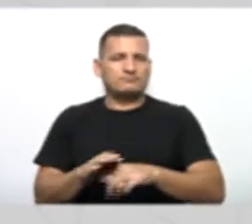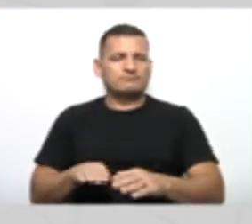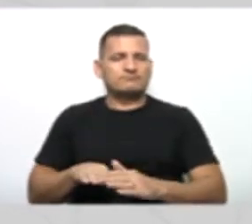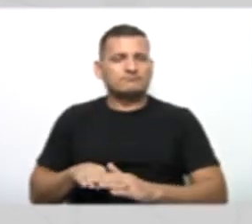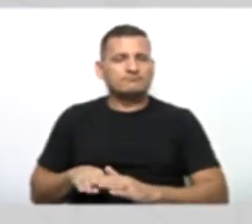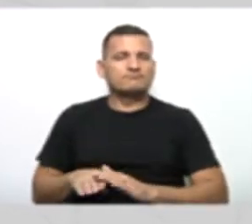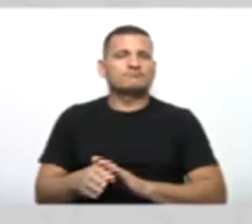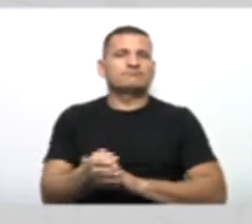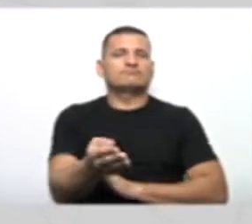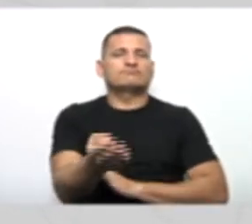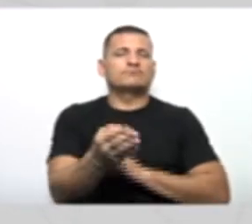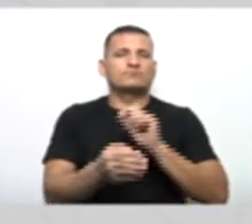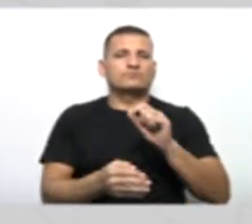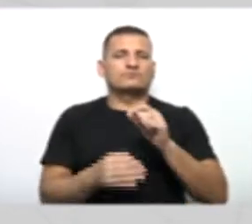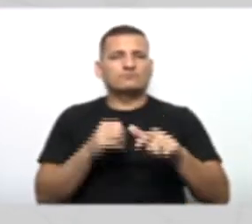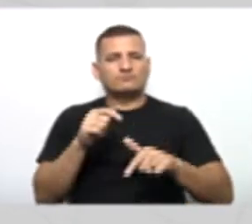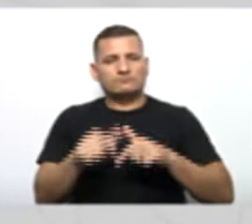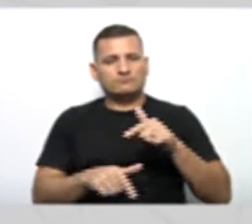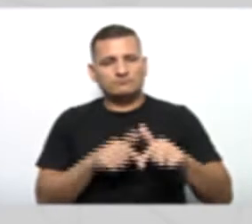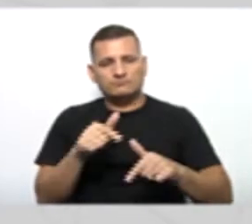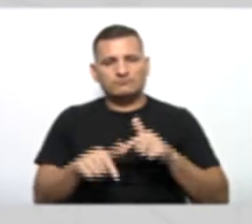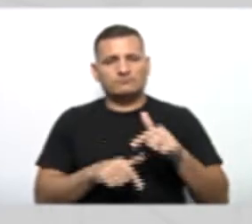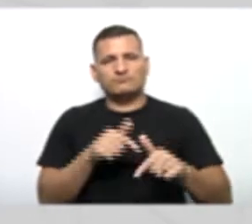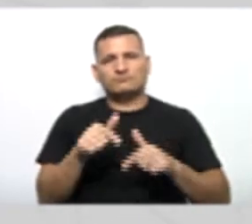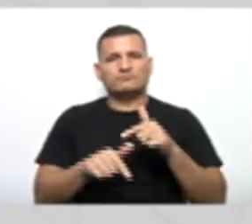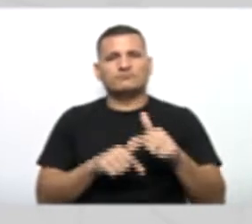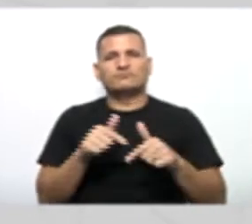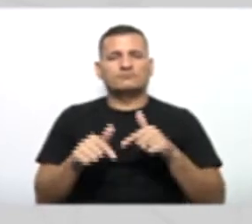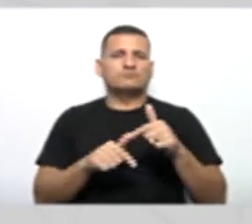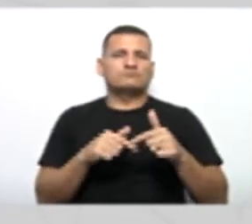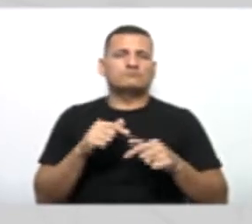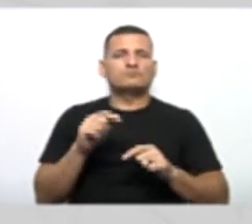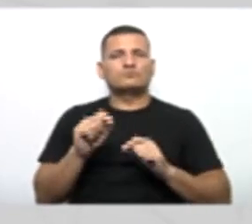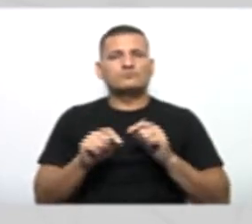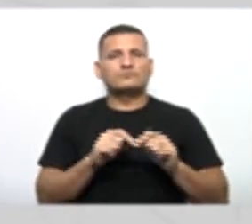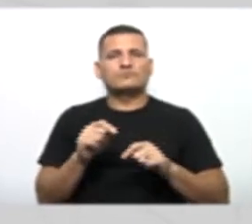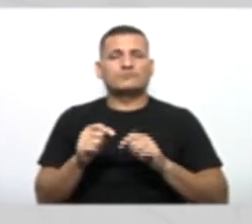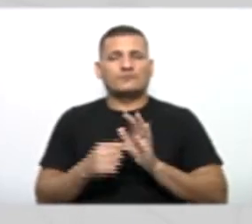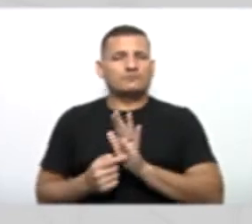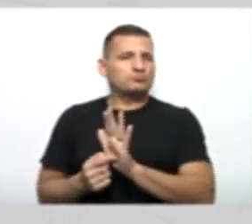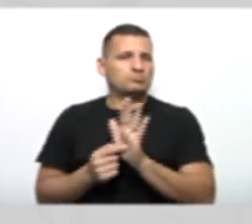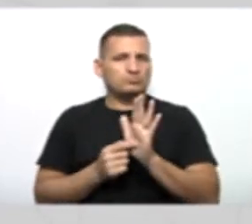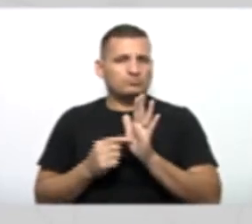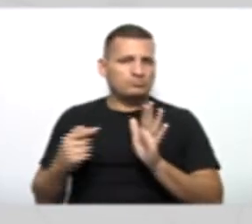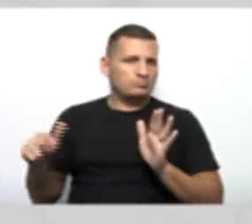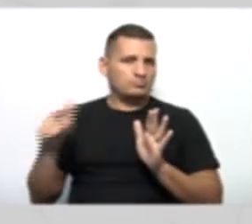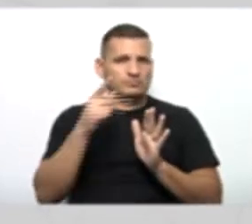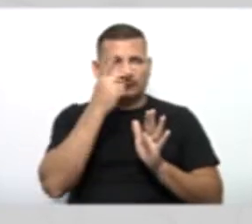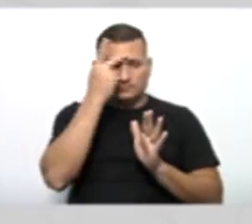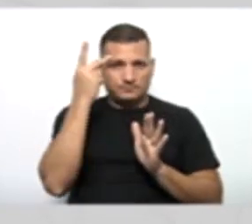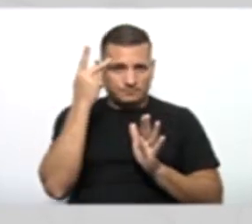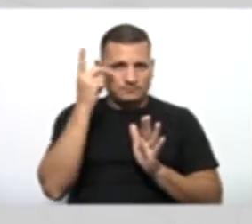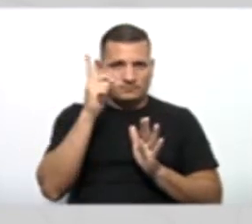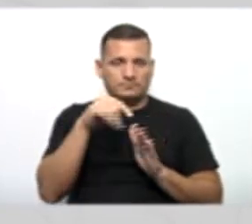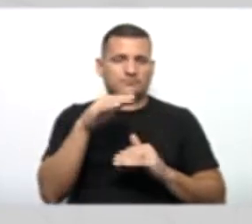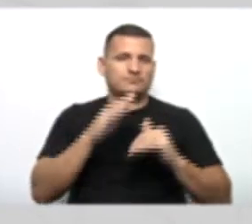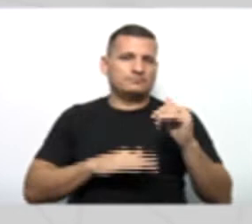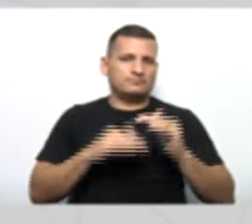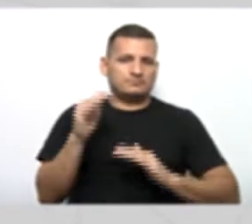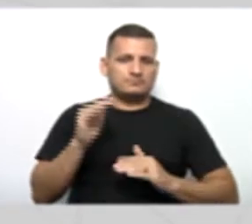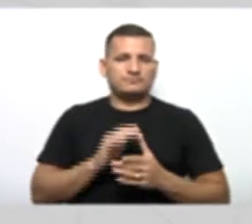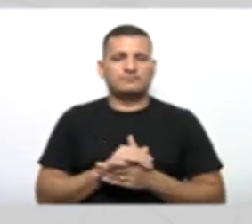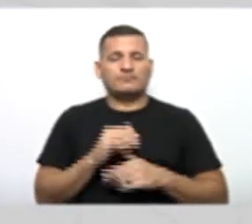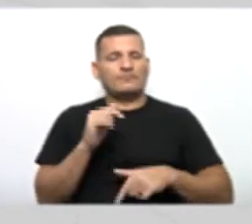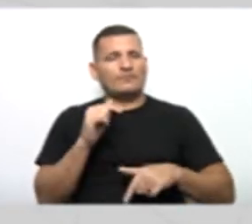tarefa a serviço de outras pessoas isso é uma profissão né exercício habitual